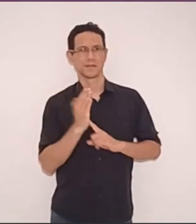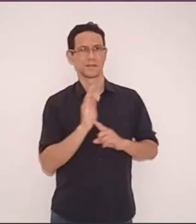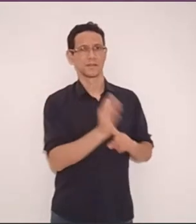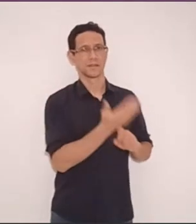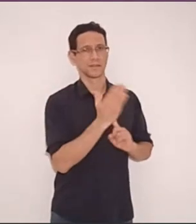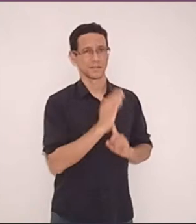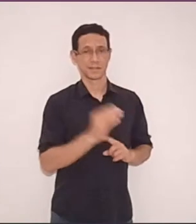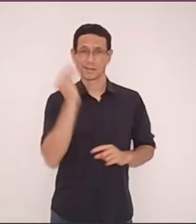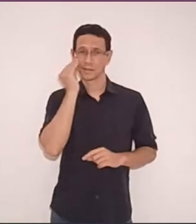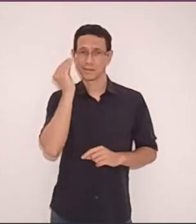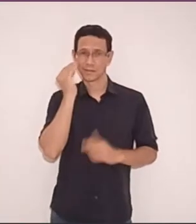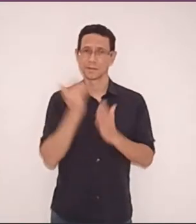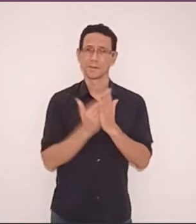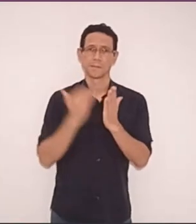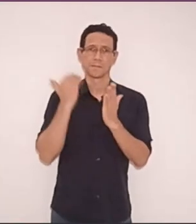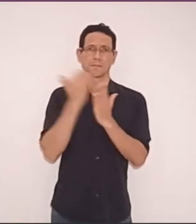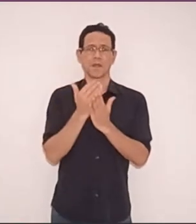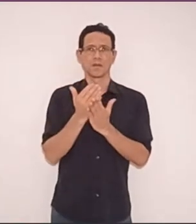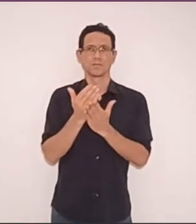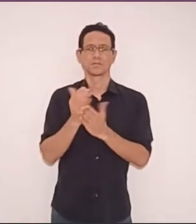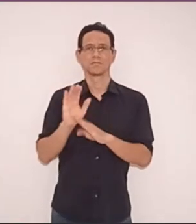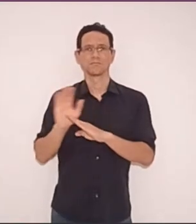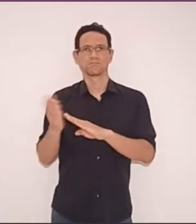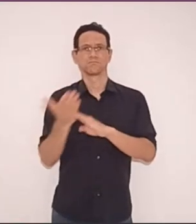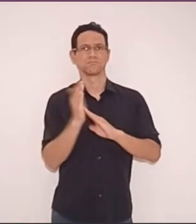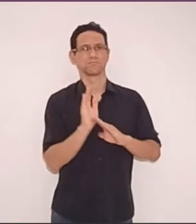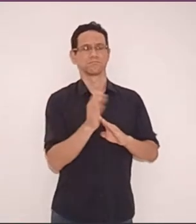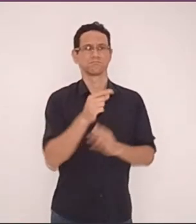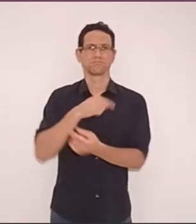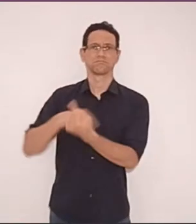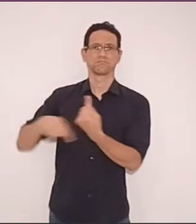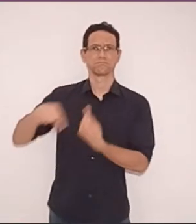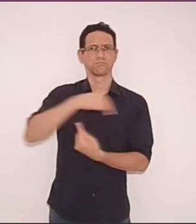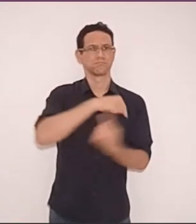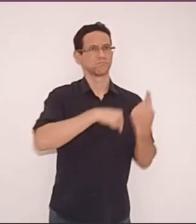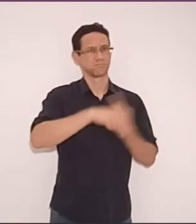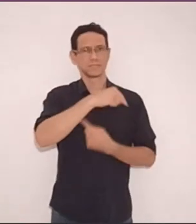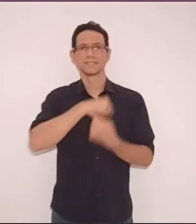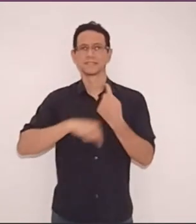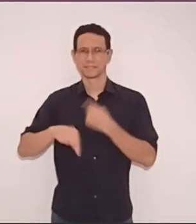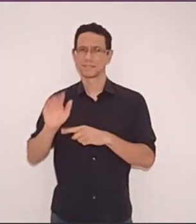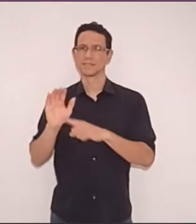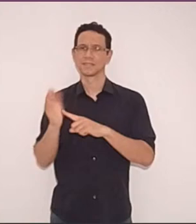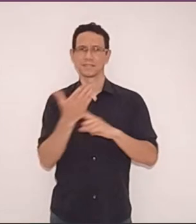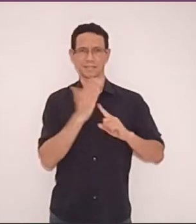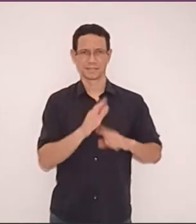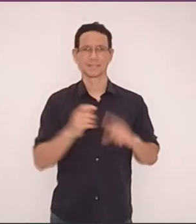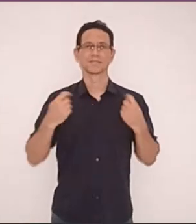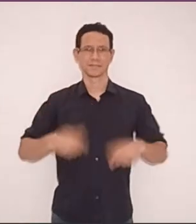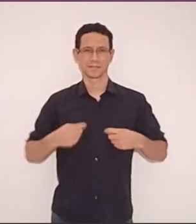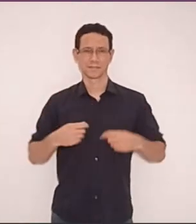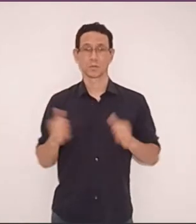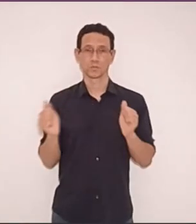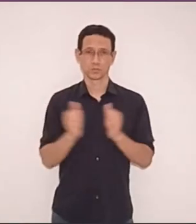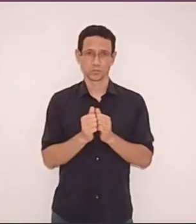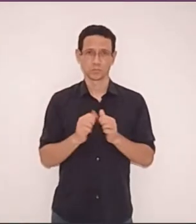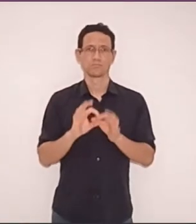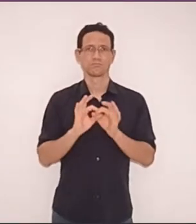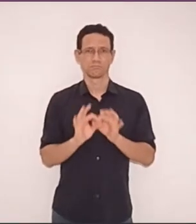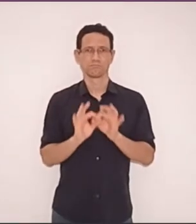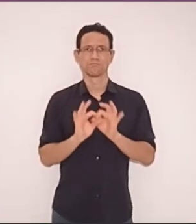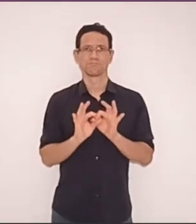é tente procurar muito mais ao ter ajudado Tiago ajuda colaborar precisa fazer